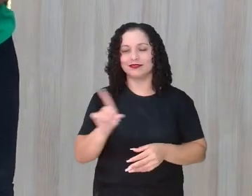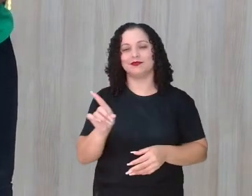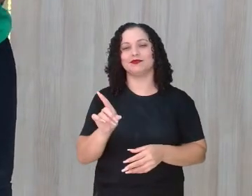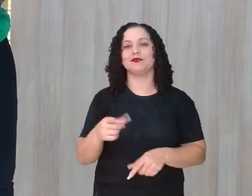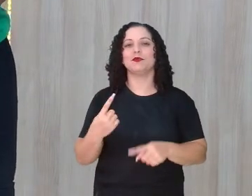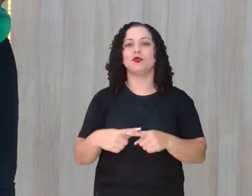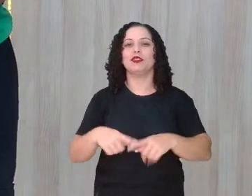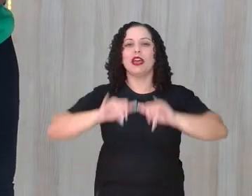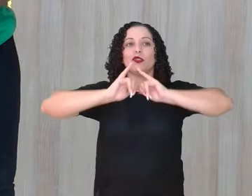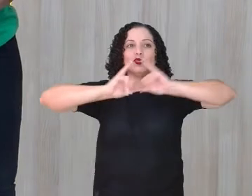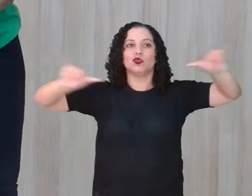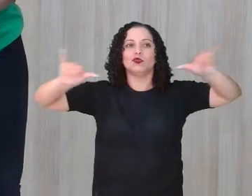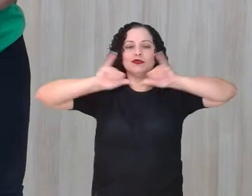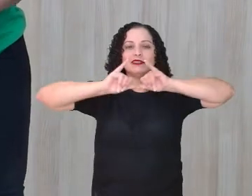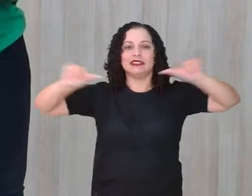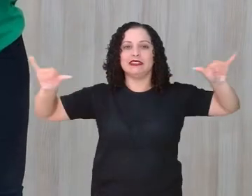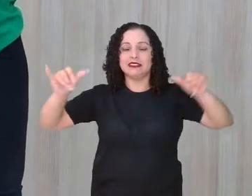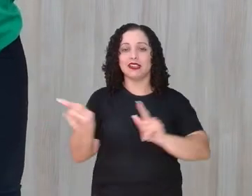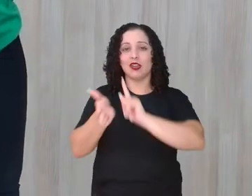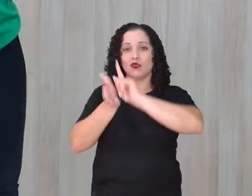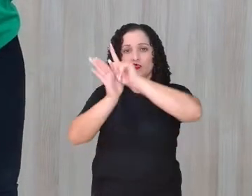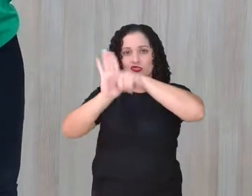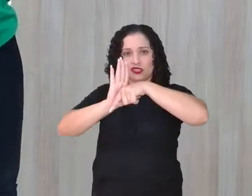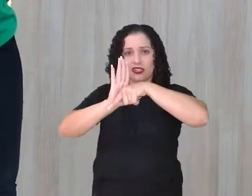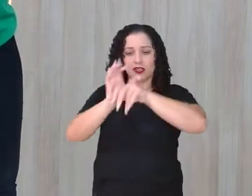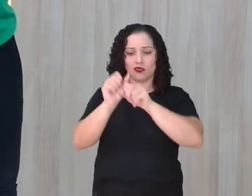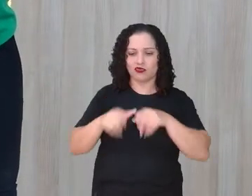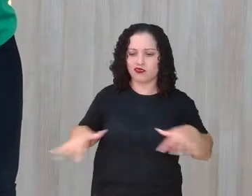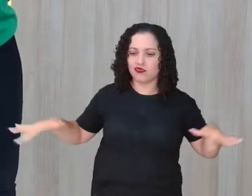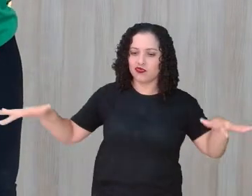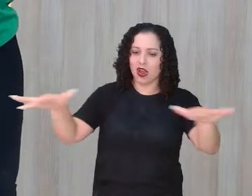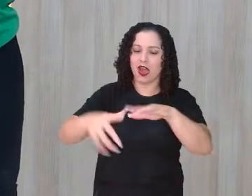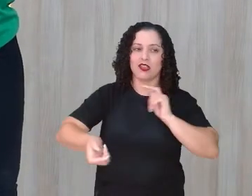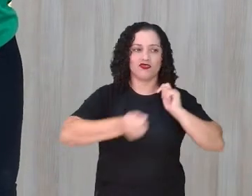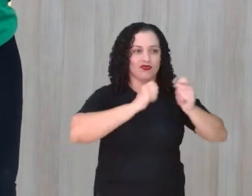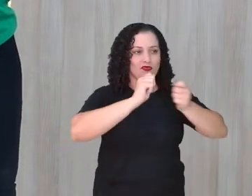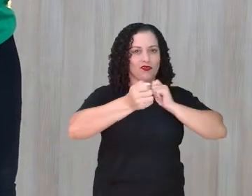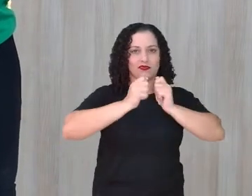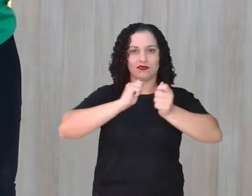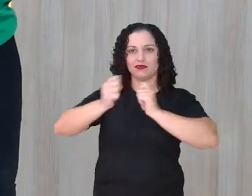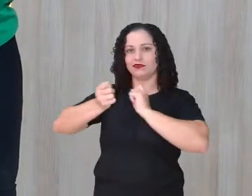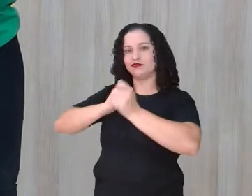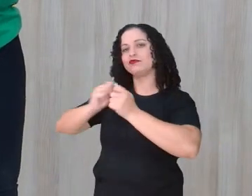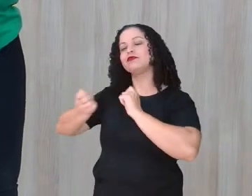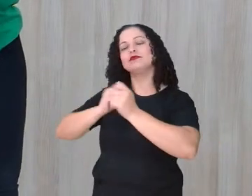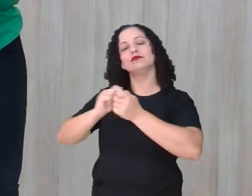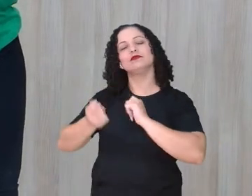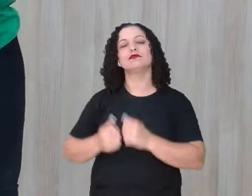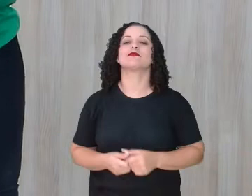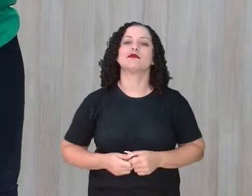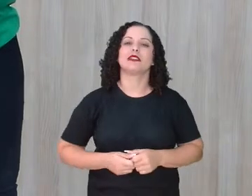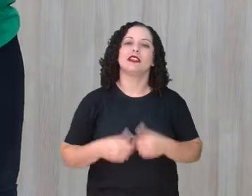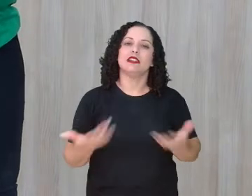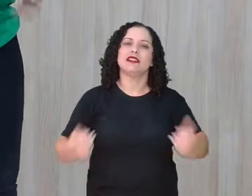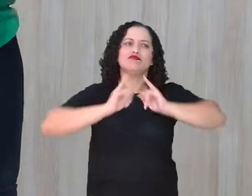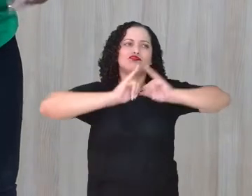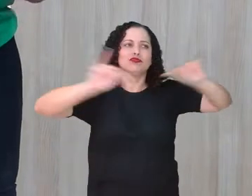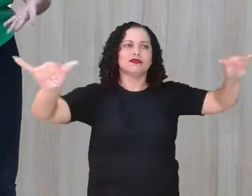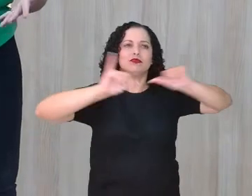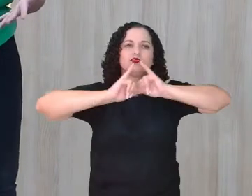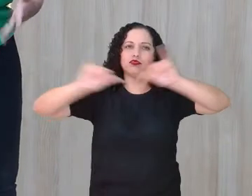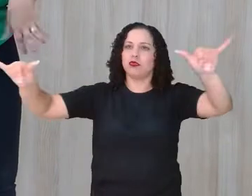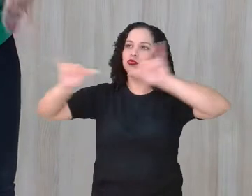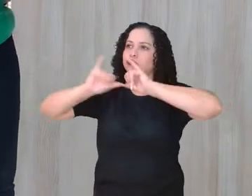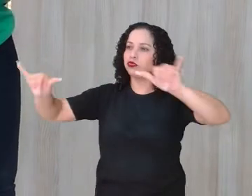porque notícia é um gênero da área, né, jornalística. E essa notícia o tempo todo aparece